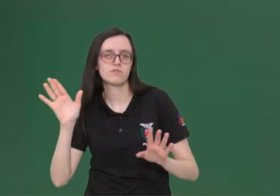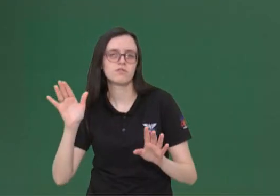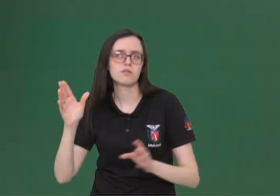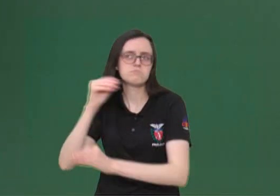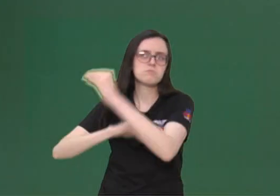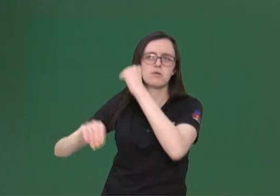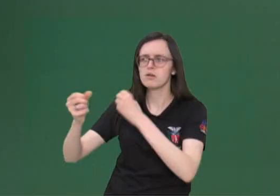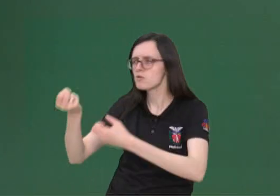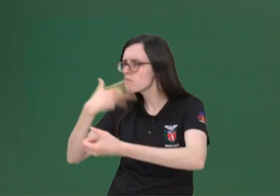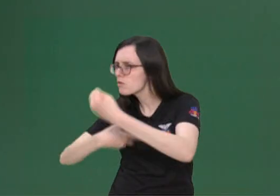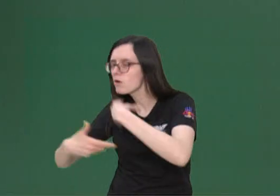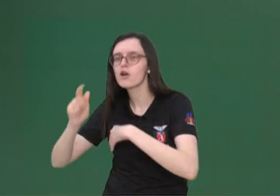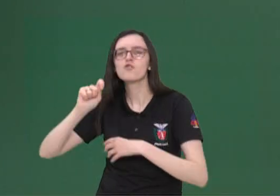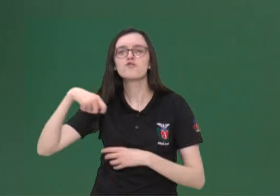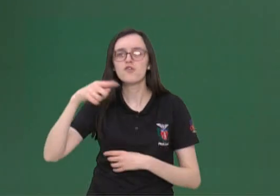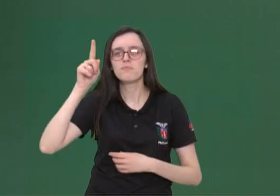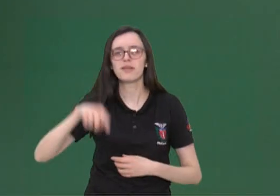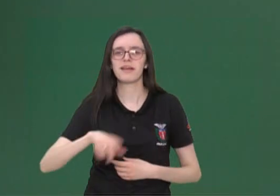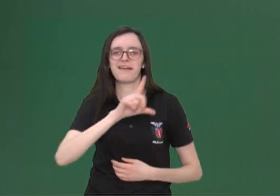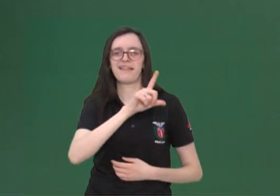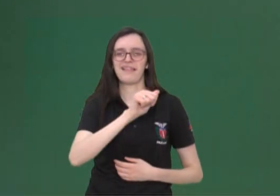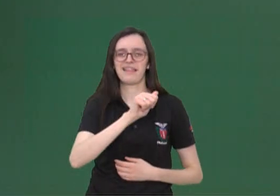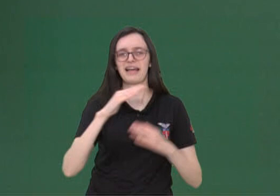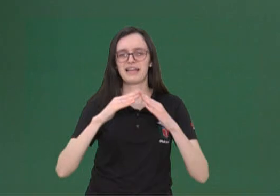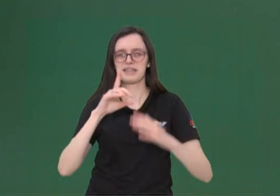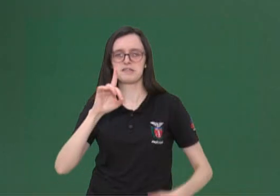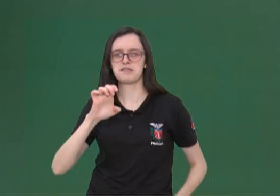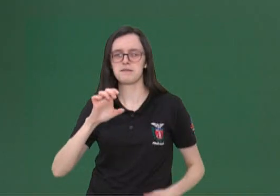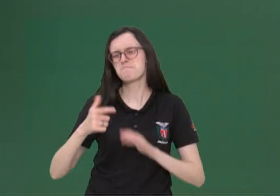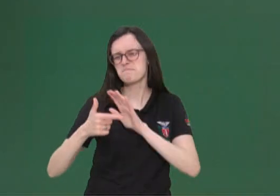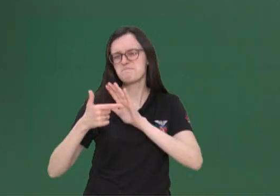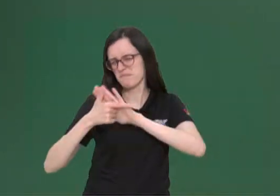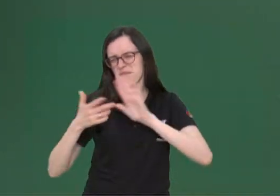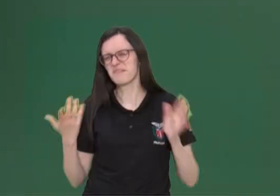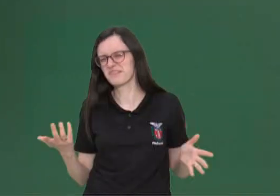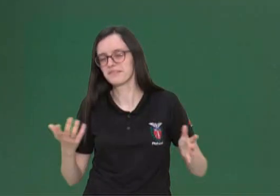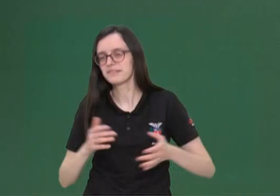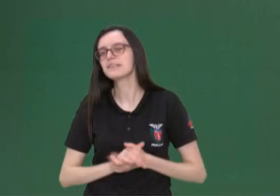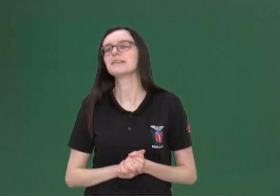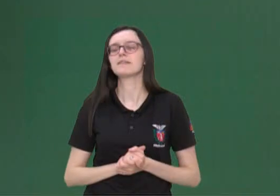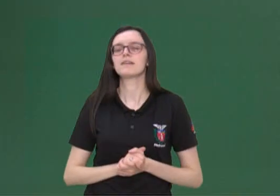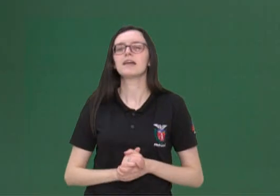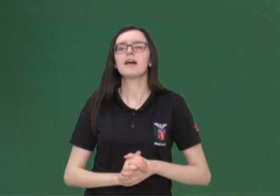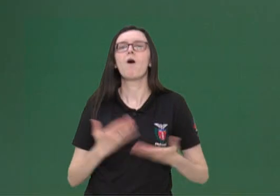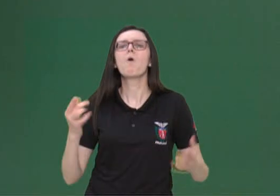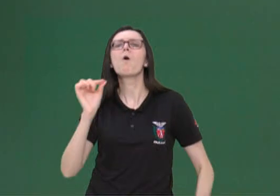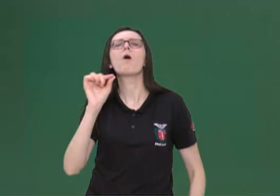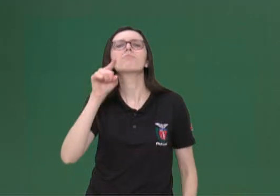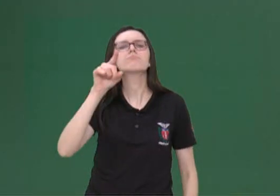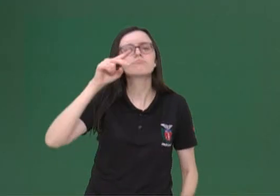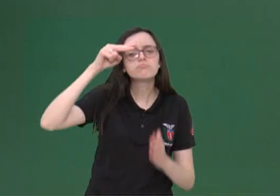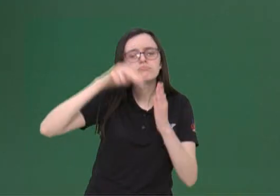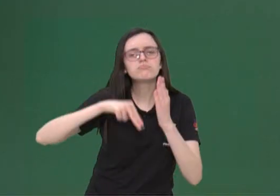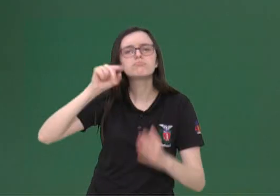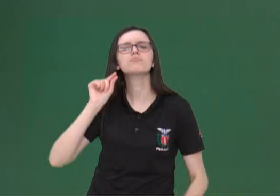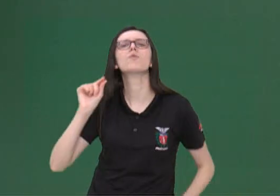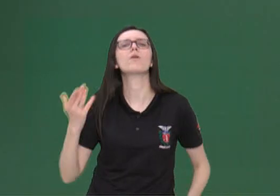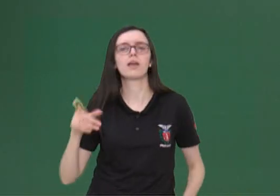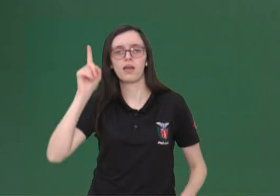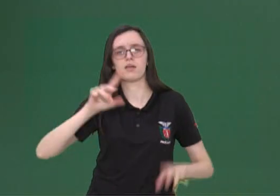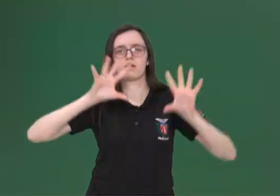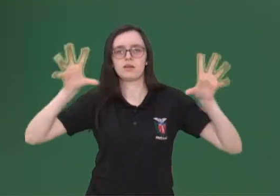menos falar sobre o seriado, né, sobre a série La Casa de Papel. Então, o que vocês leram aqui?